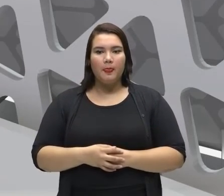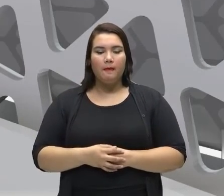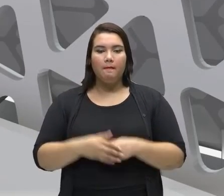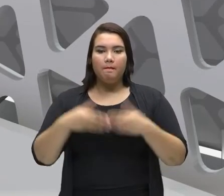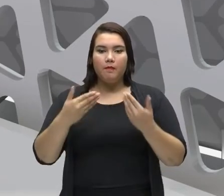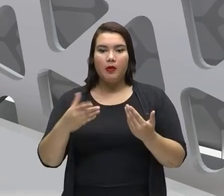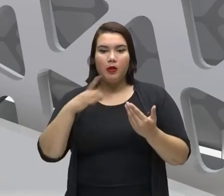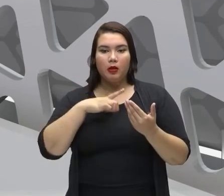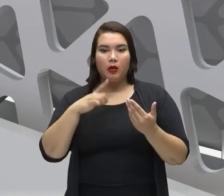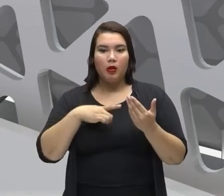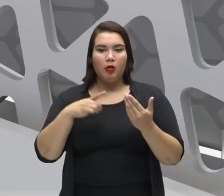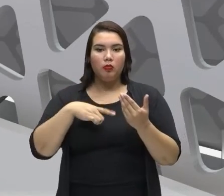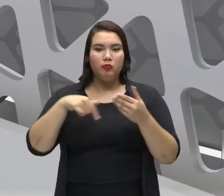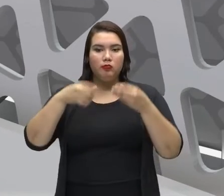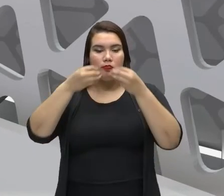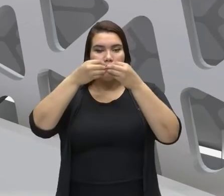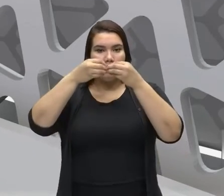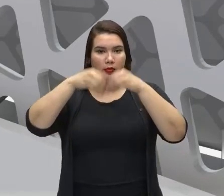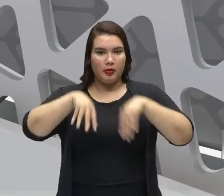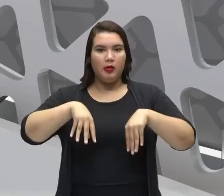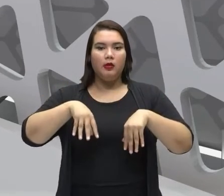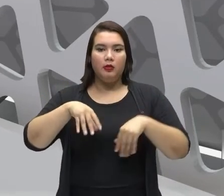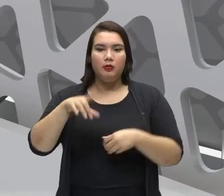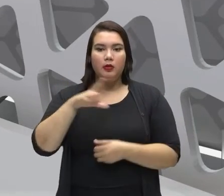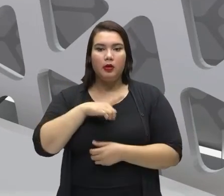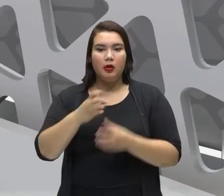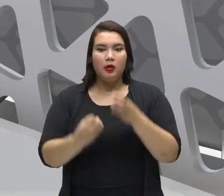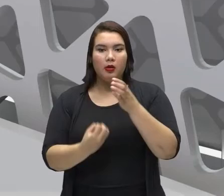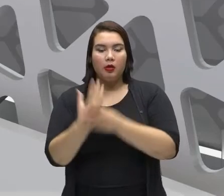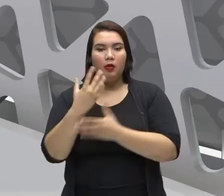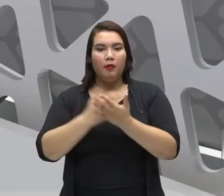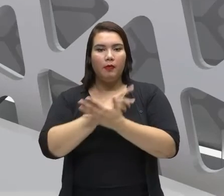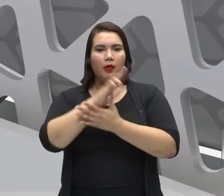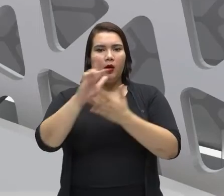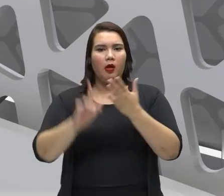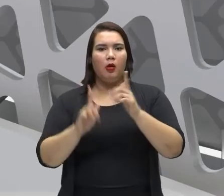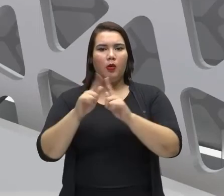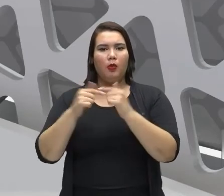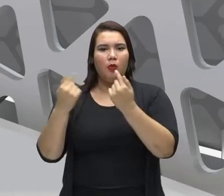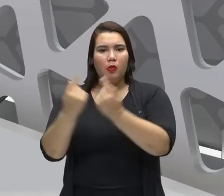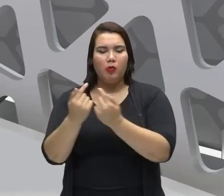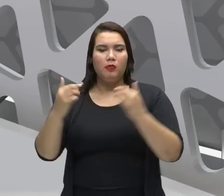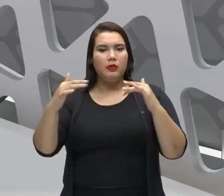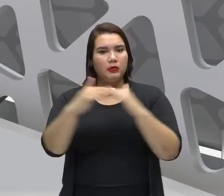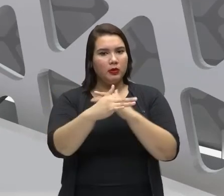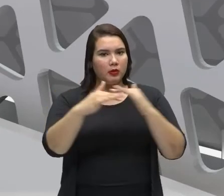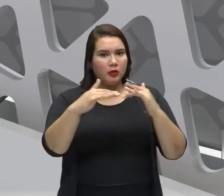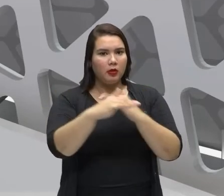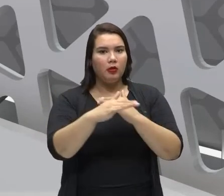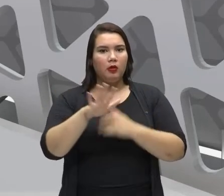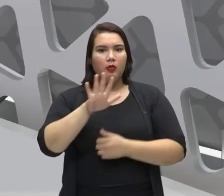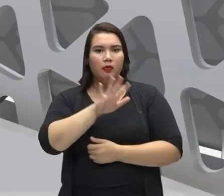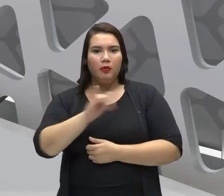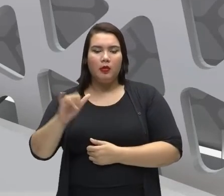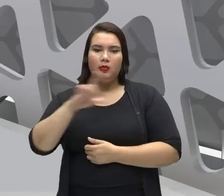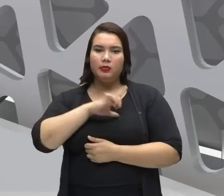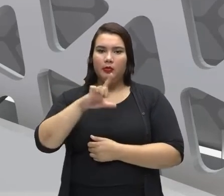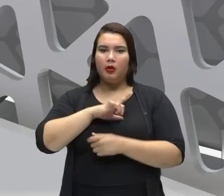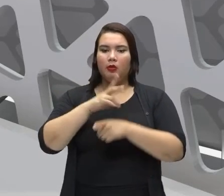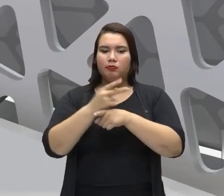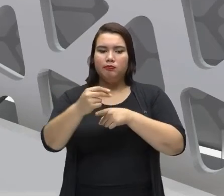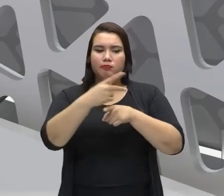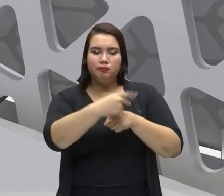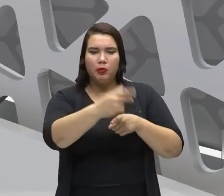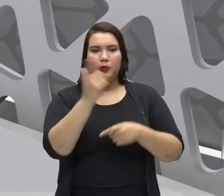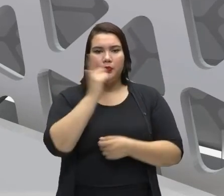desfacelando aí, dando origem a vários grupos, a várias cidades ali que vão ser dominadas com o passar